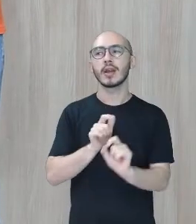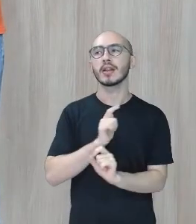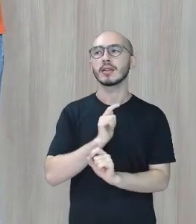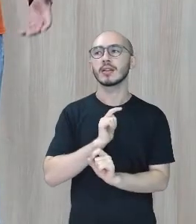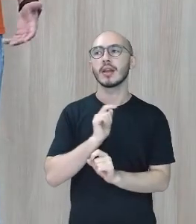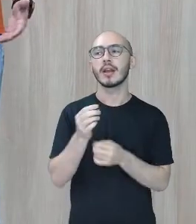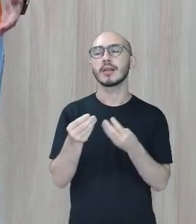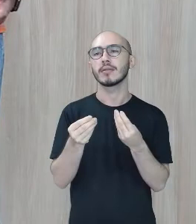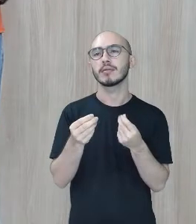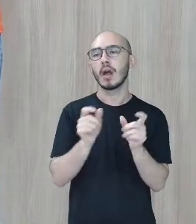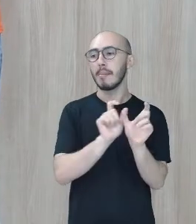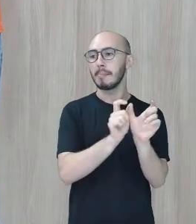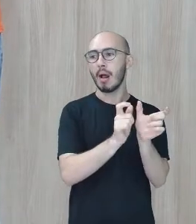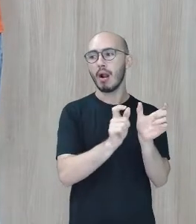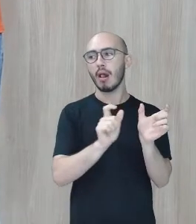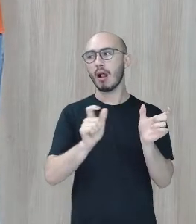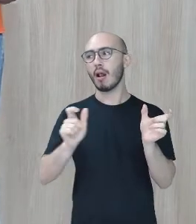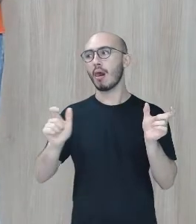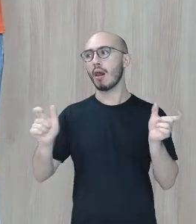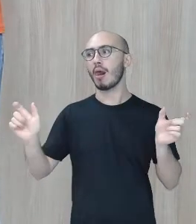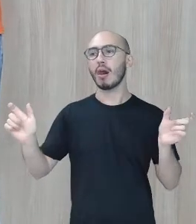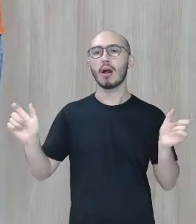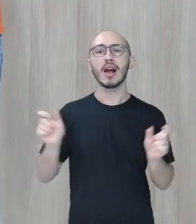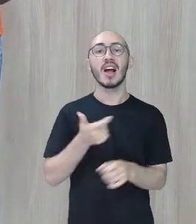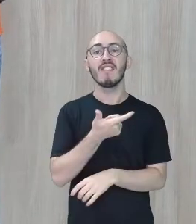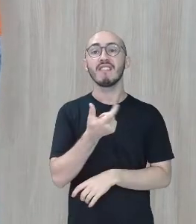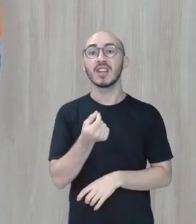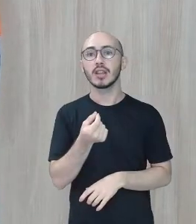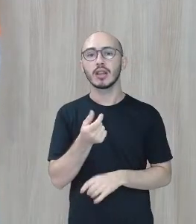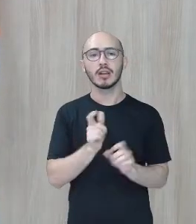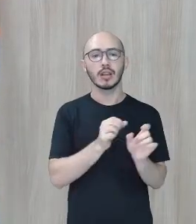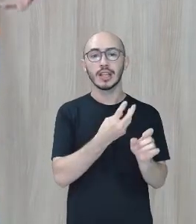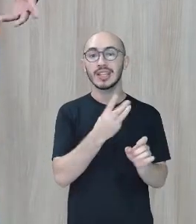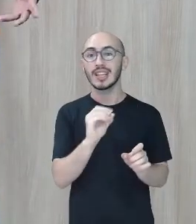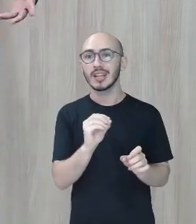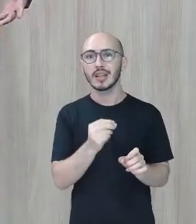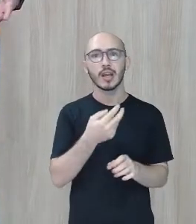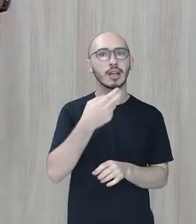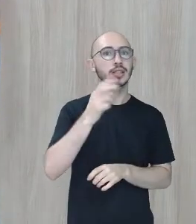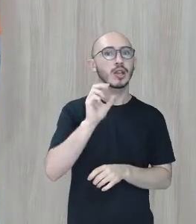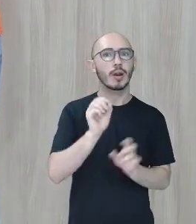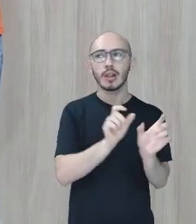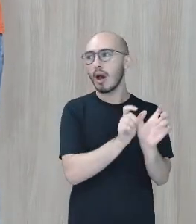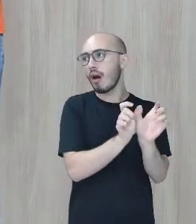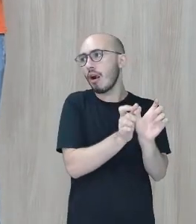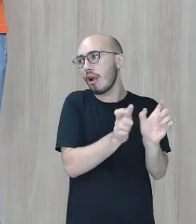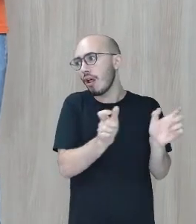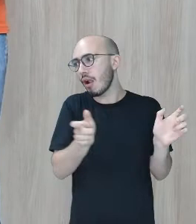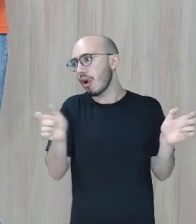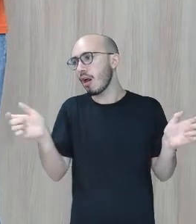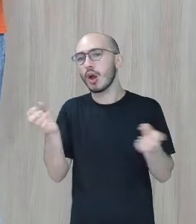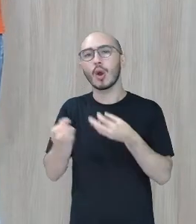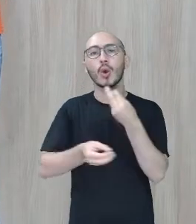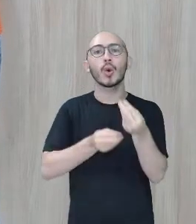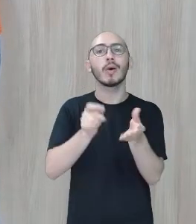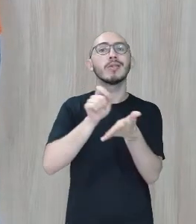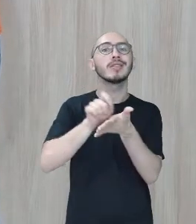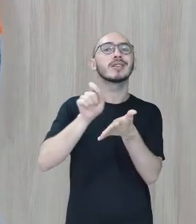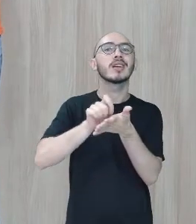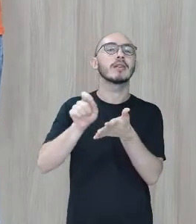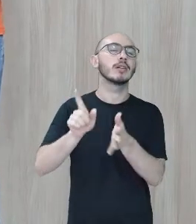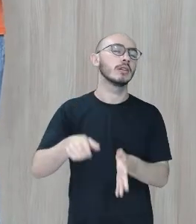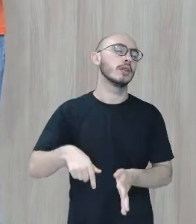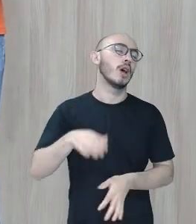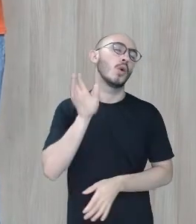sequência numérica maior, uma sequência com 20, com 30, com 50 números, colocar esses valores por extenso